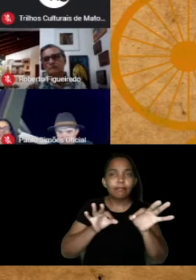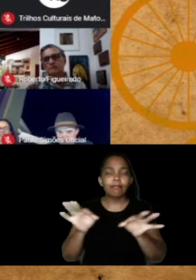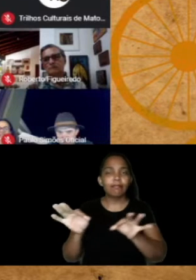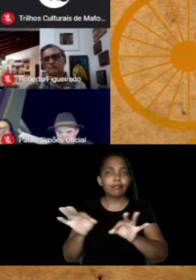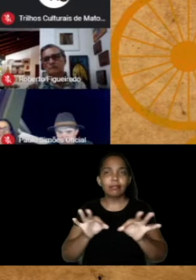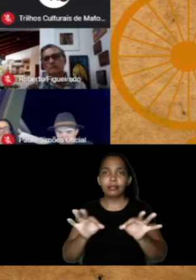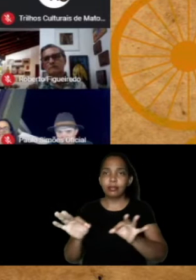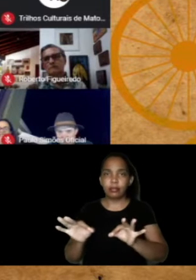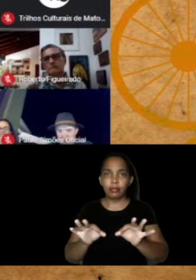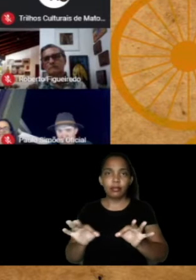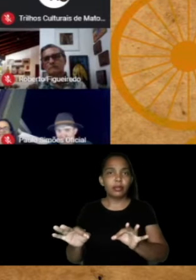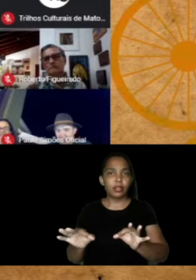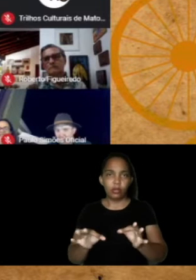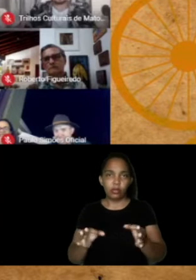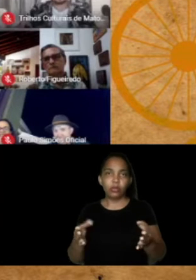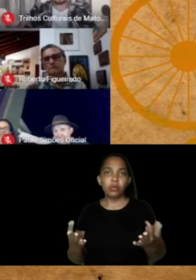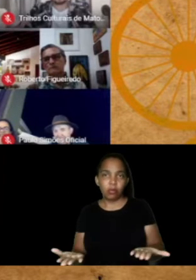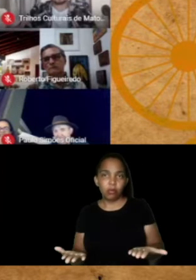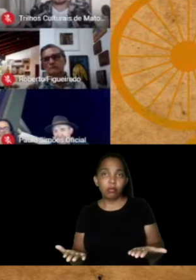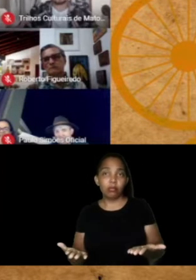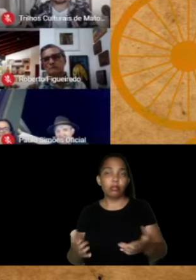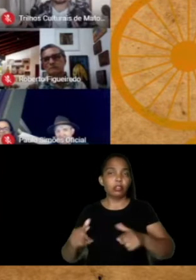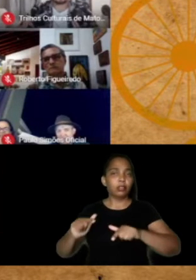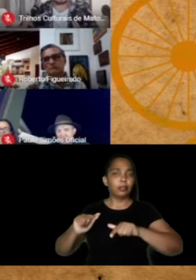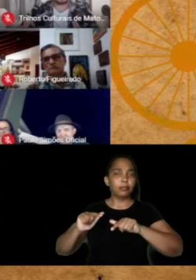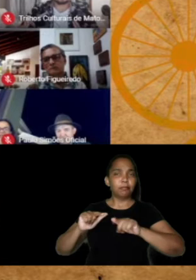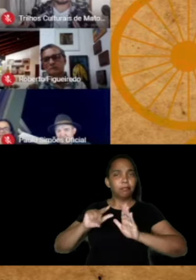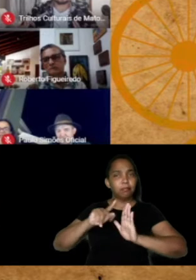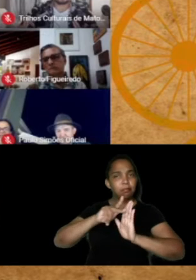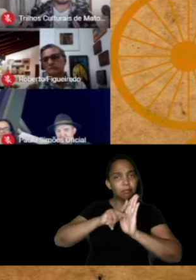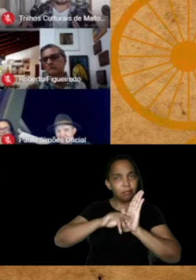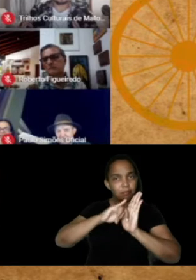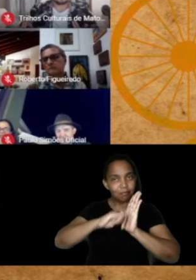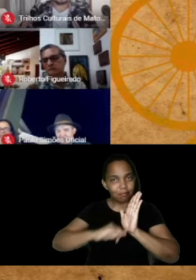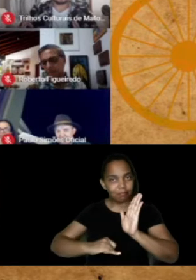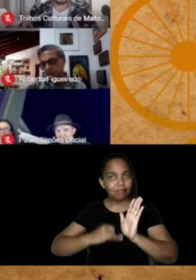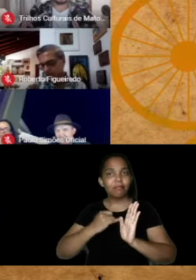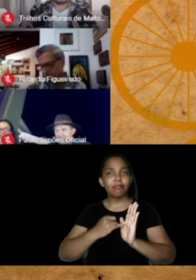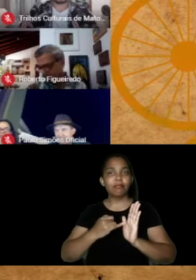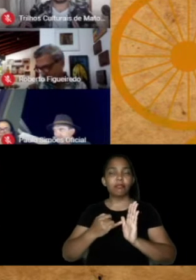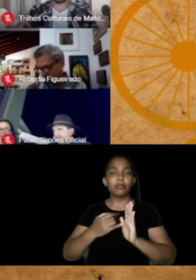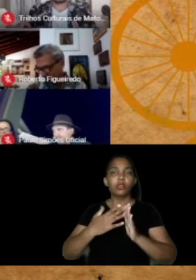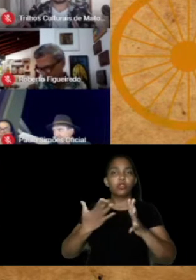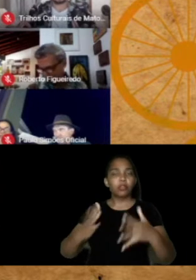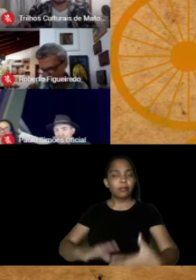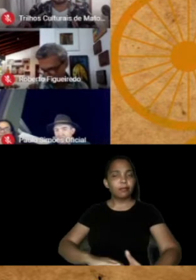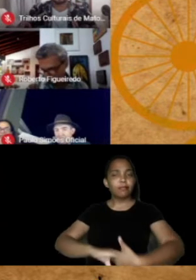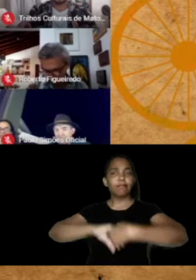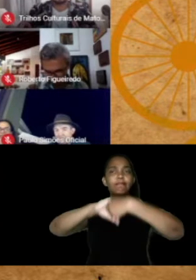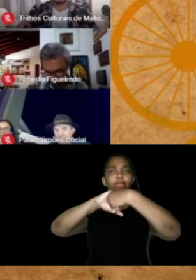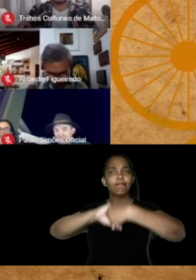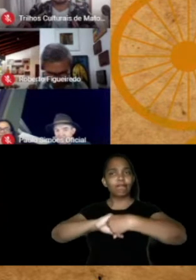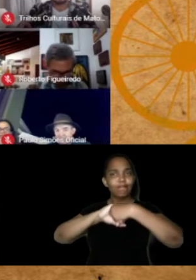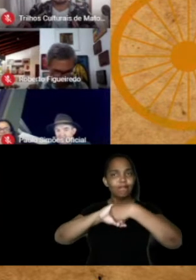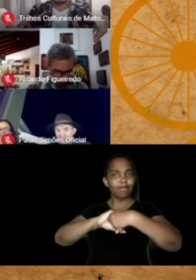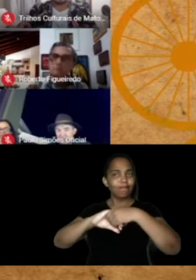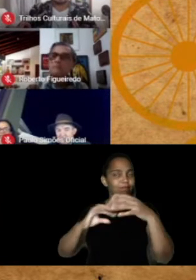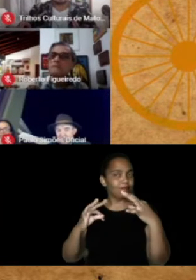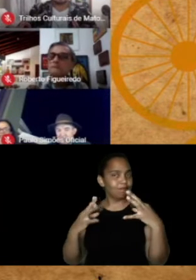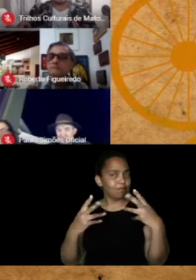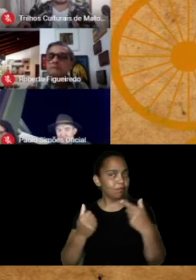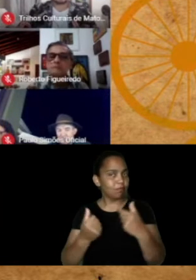teve todo esse trabalho. Quero cumprimentar os que estão aqui hoje, mas tenho que